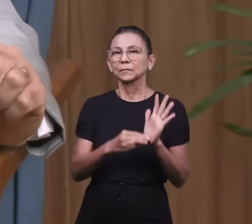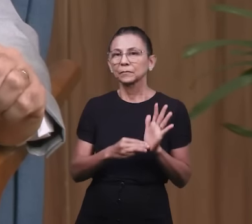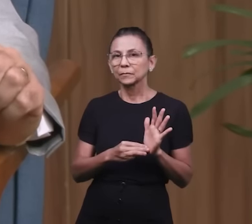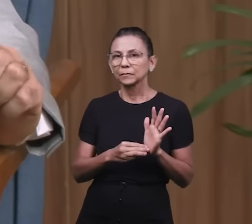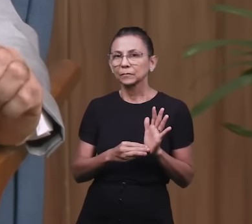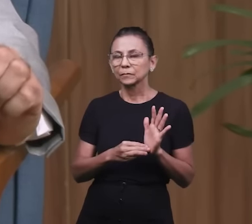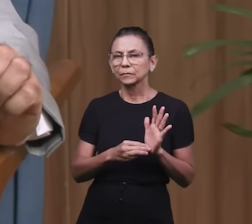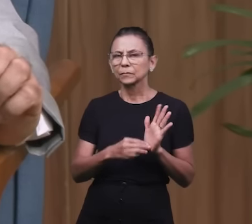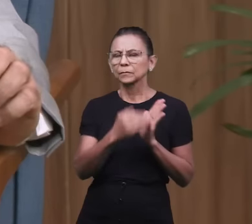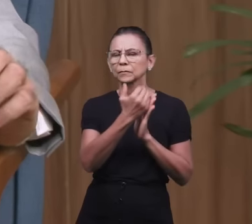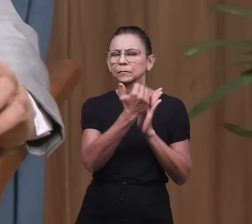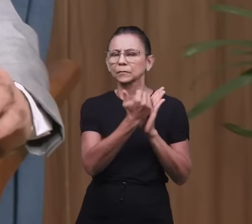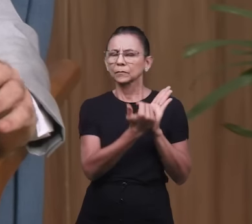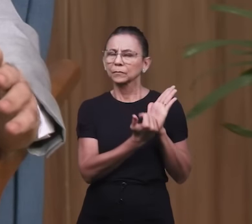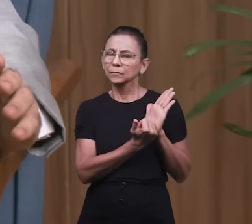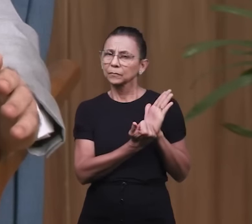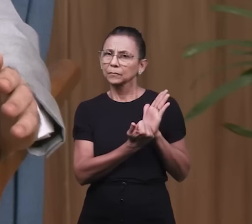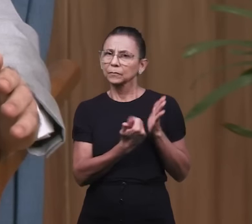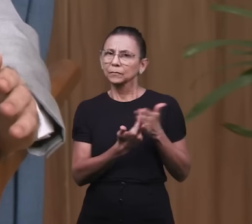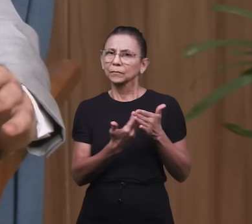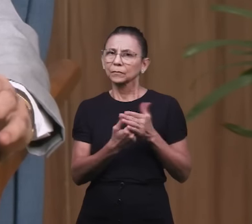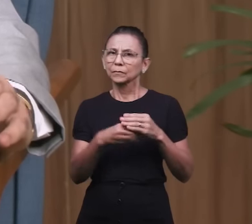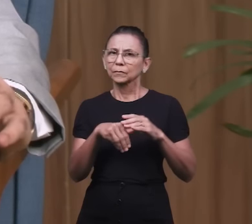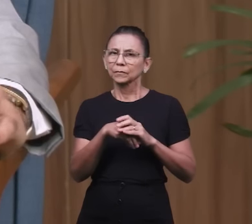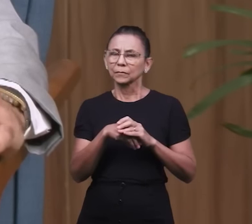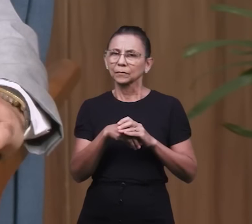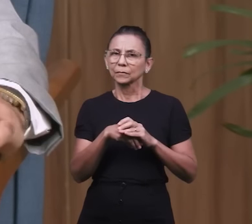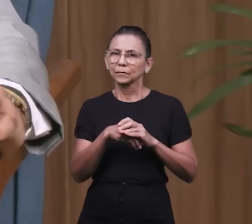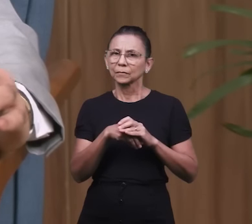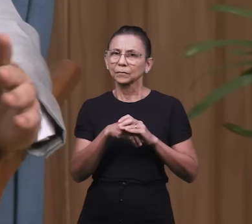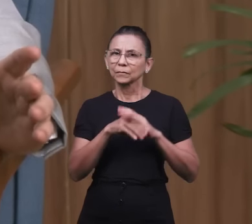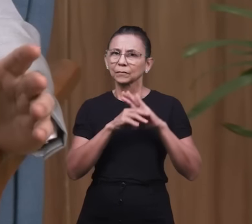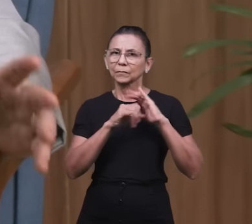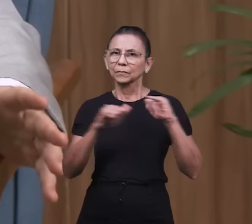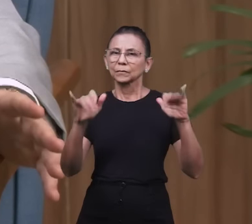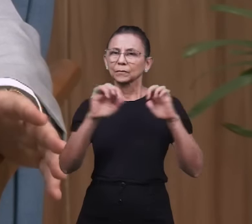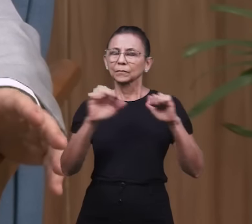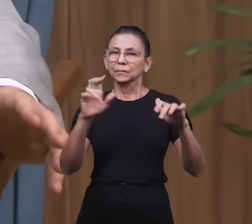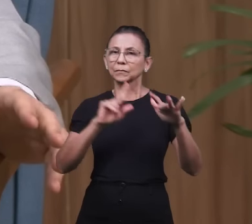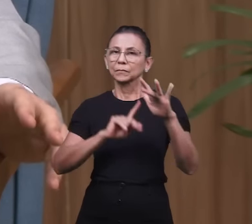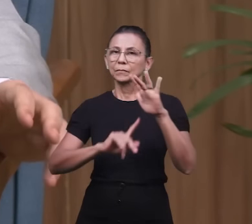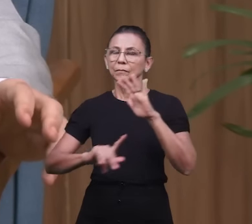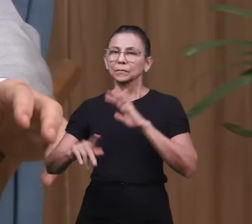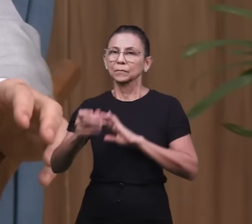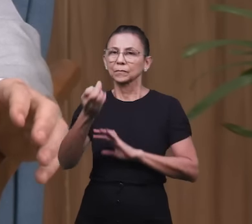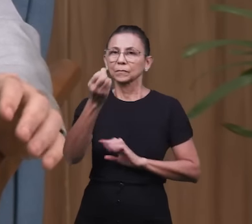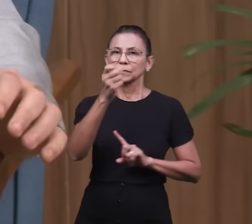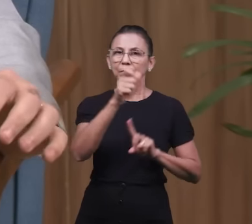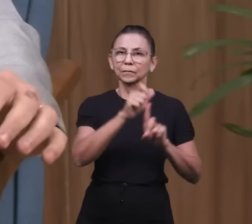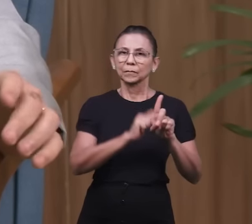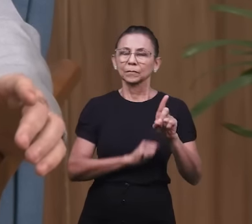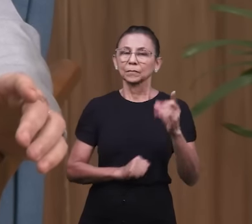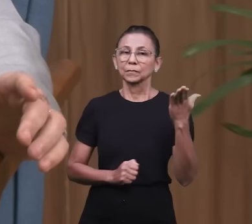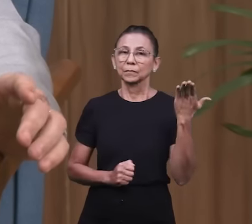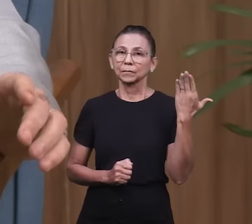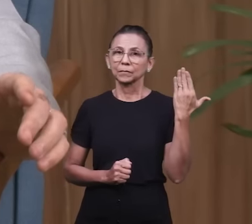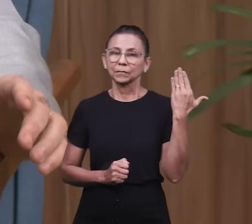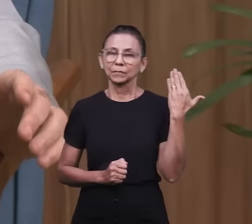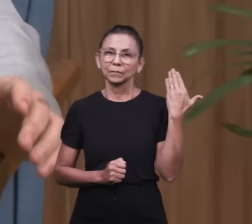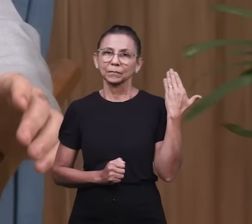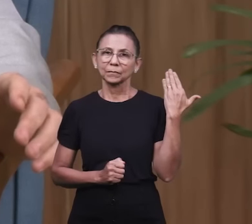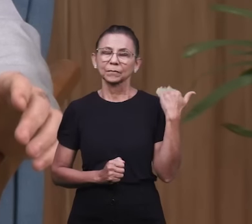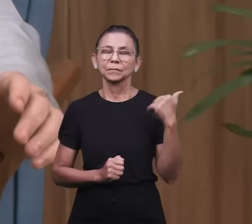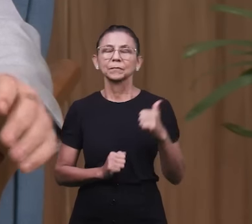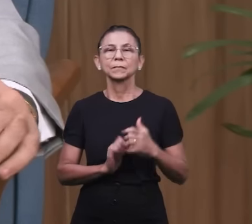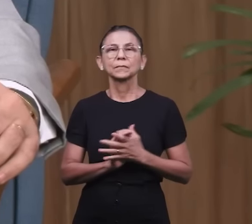e método tem abordado de forma sequencial nos quadros dentro do programa anunciando Evangelho Eterno ao longo de todo semestre